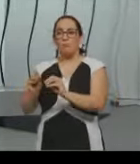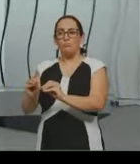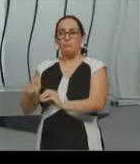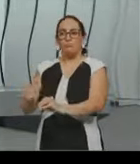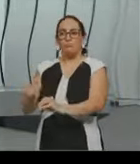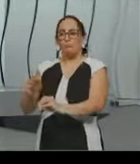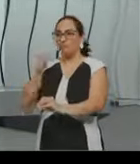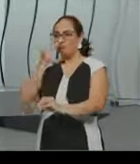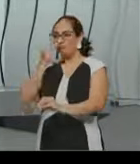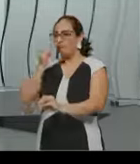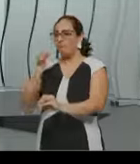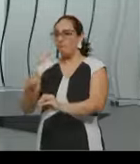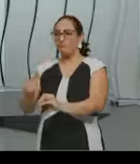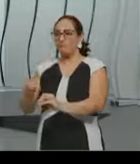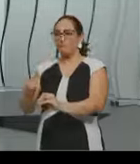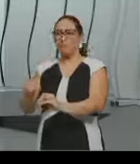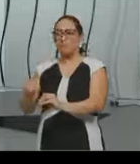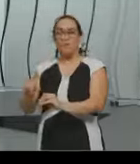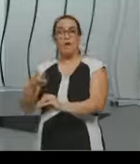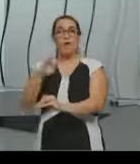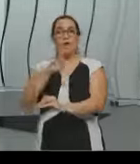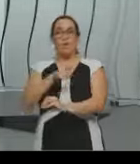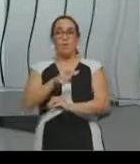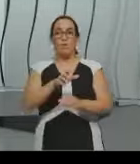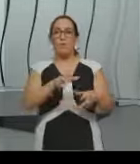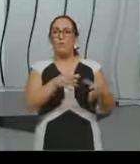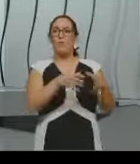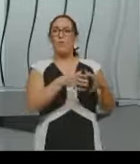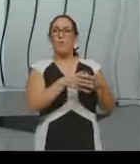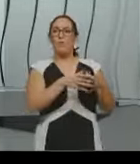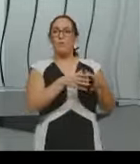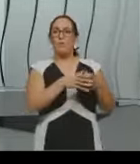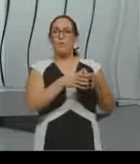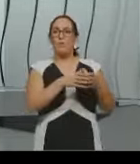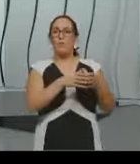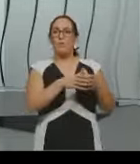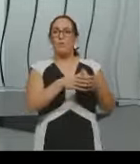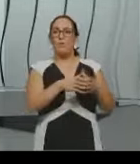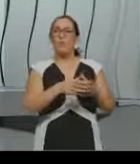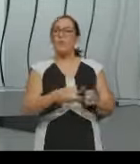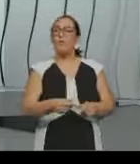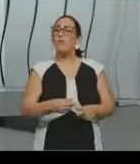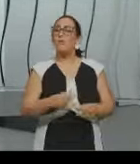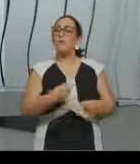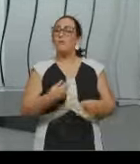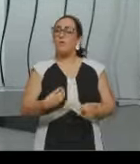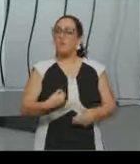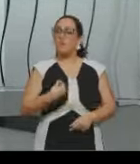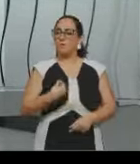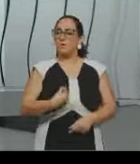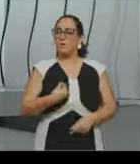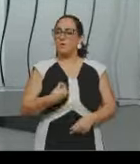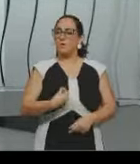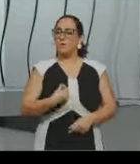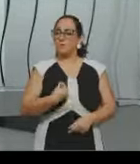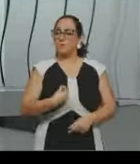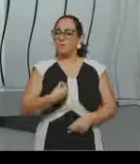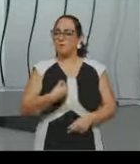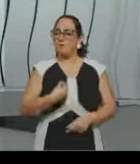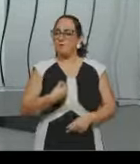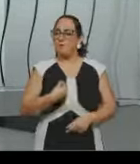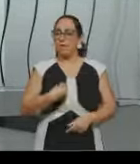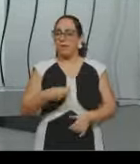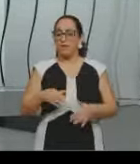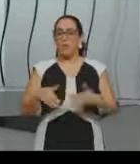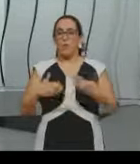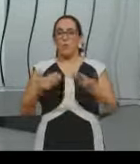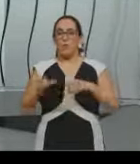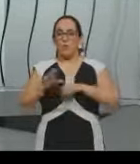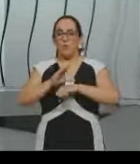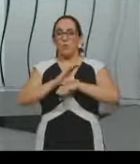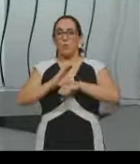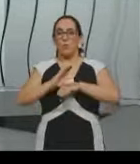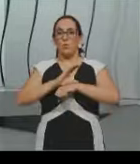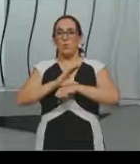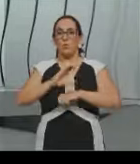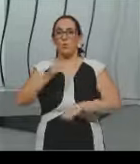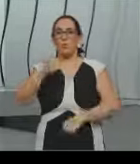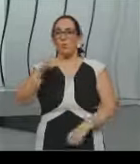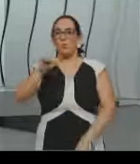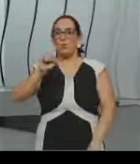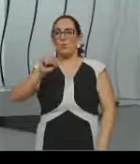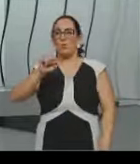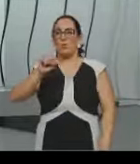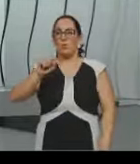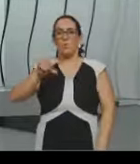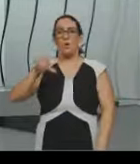né, dentro, que faz parte desse conceito de cidadão. Por exemplo, na Constituição de 1889, a gente trata aqui, né,